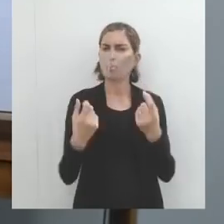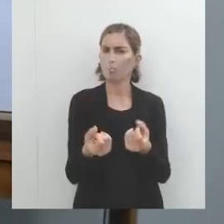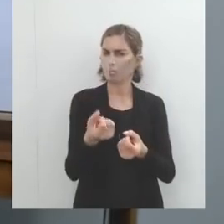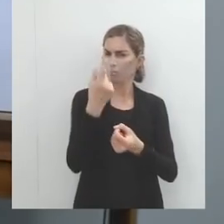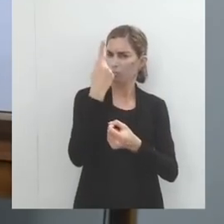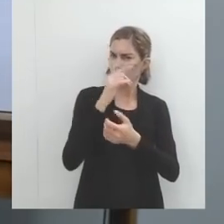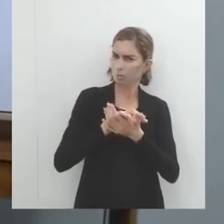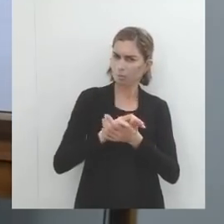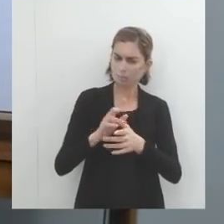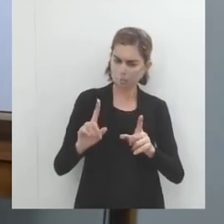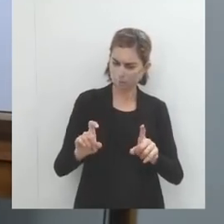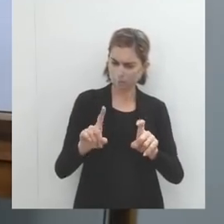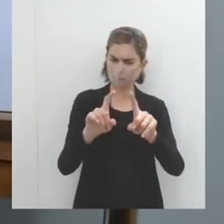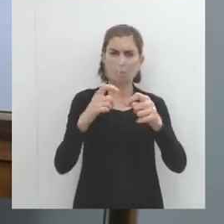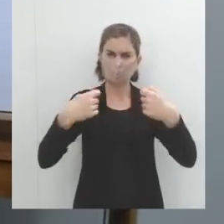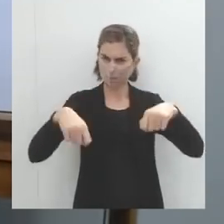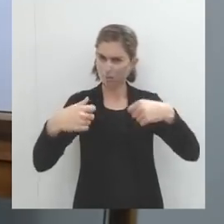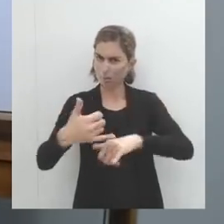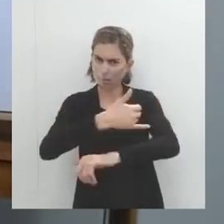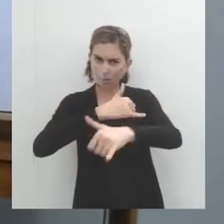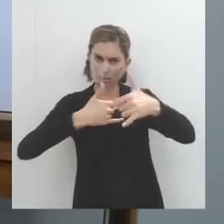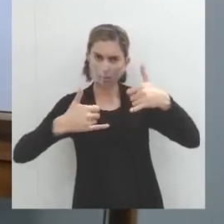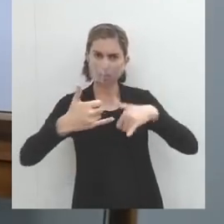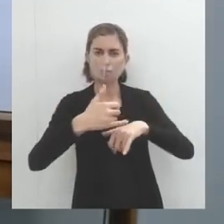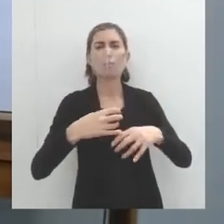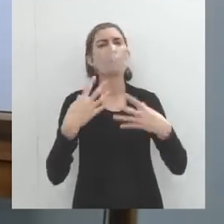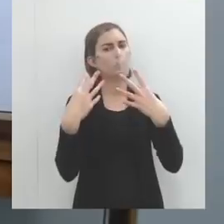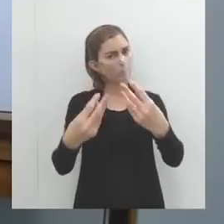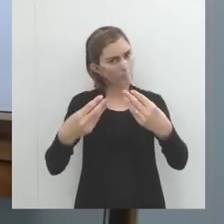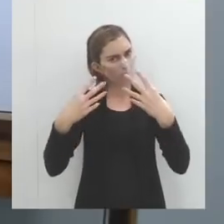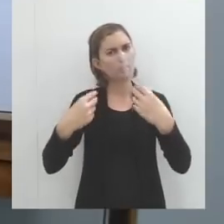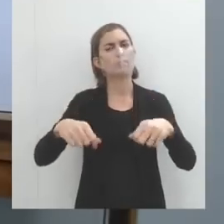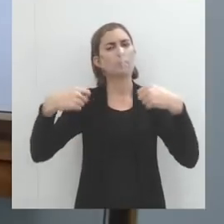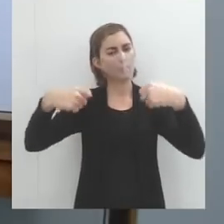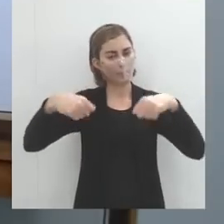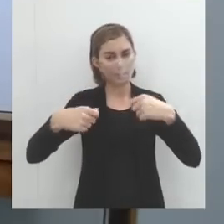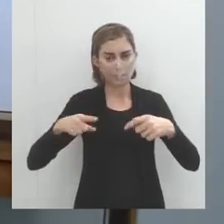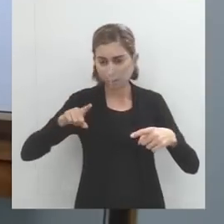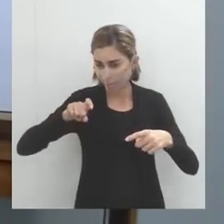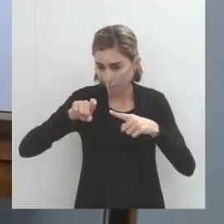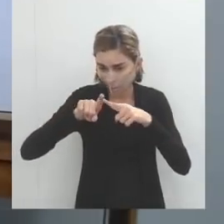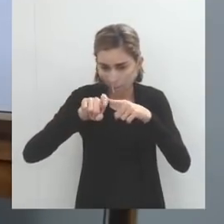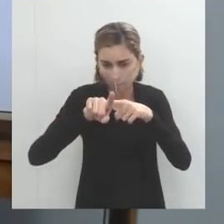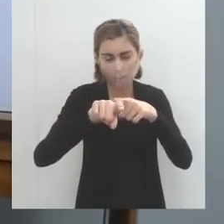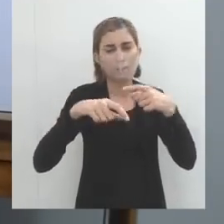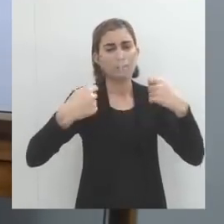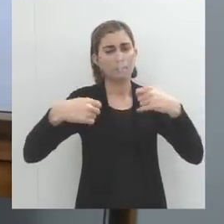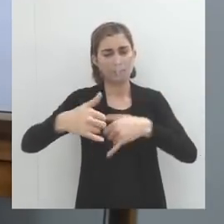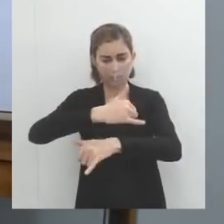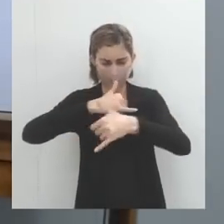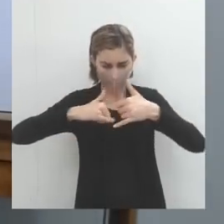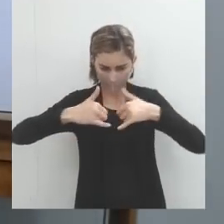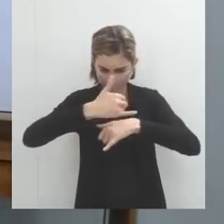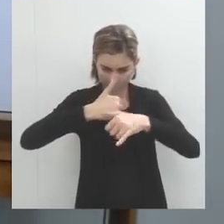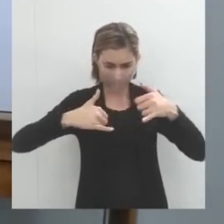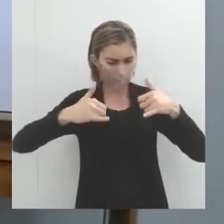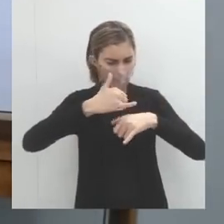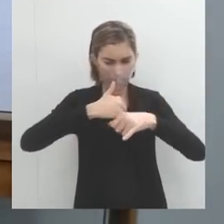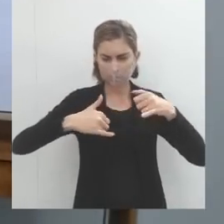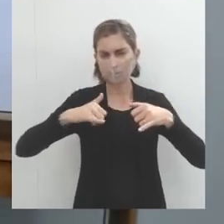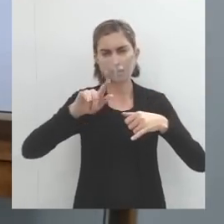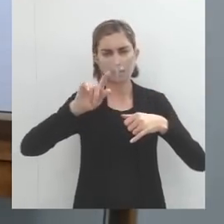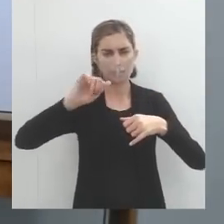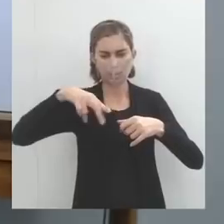Gente, e o espermatozoide ele vai precisar de energia, e muita. Tu tem que lembrar que quando a gente fala do espermatozoide, quando a gente fala desse